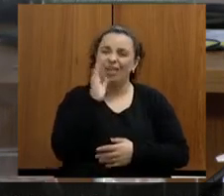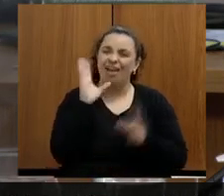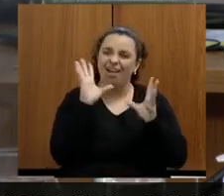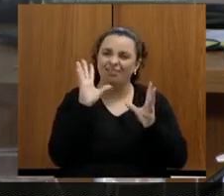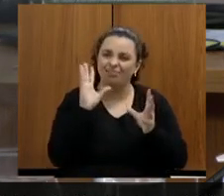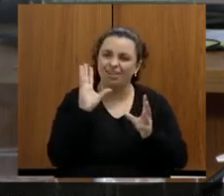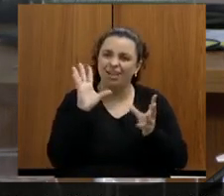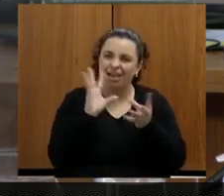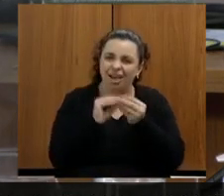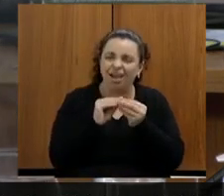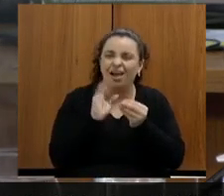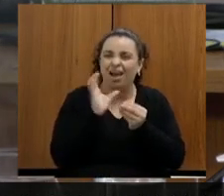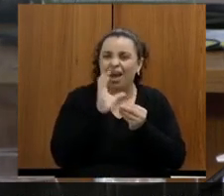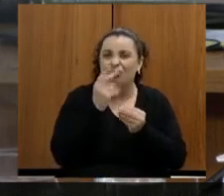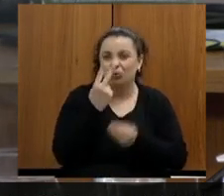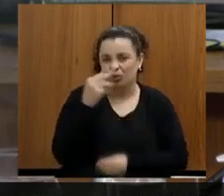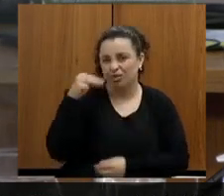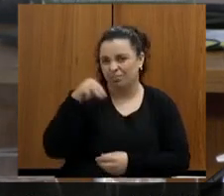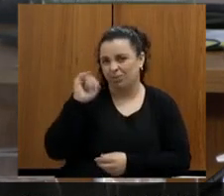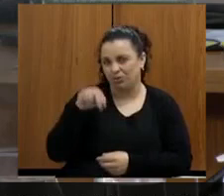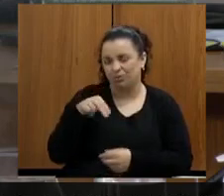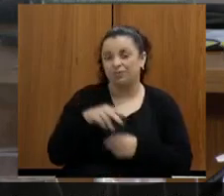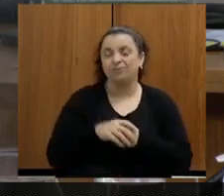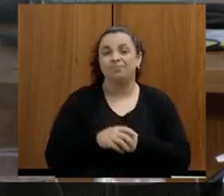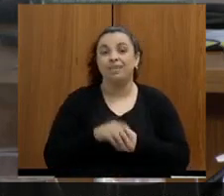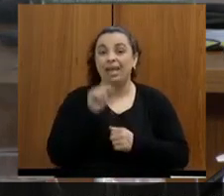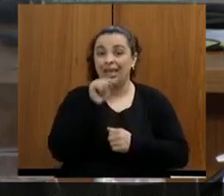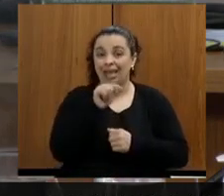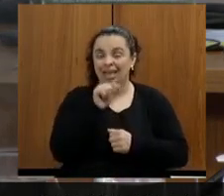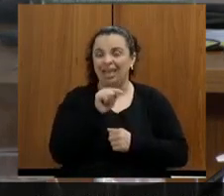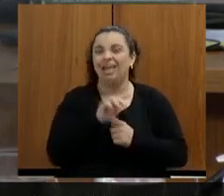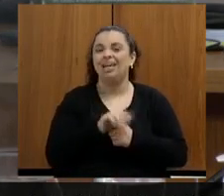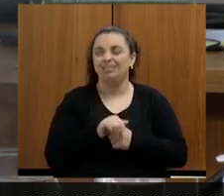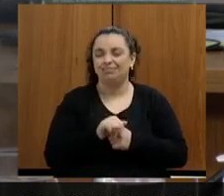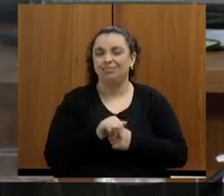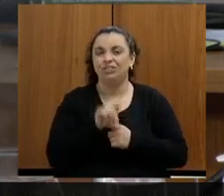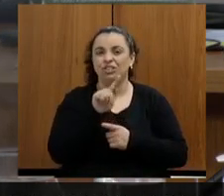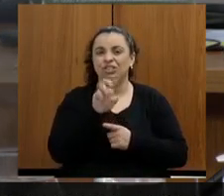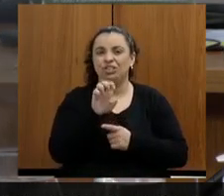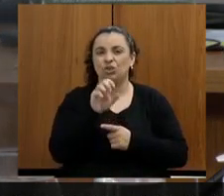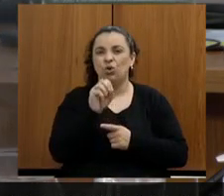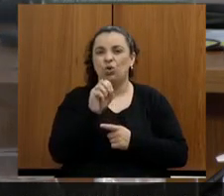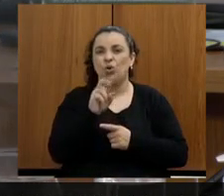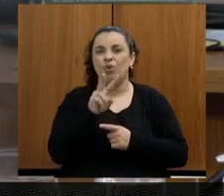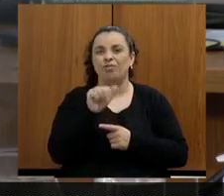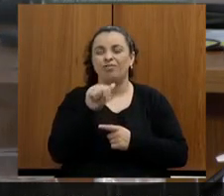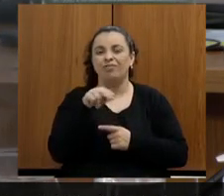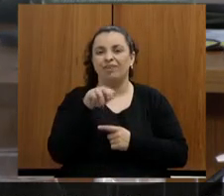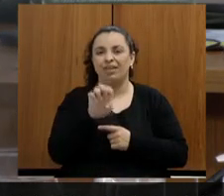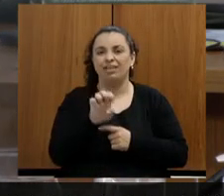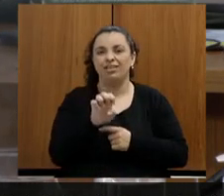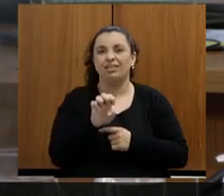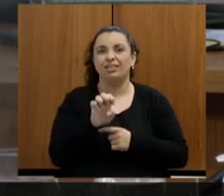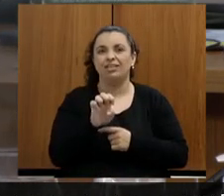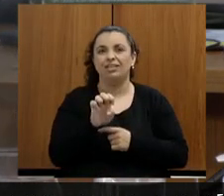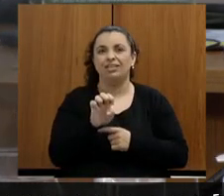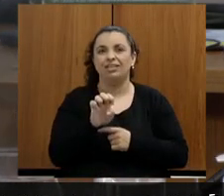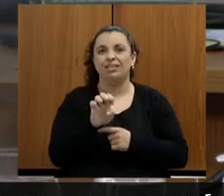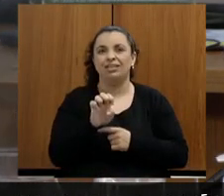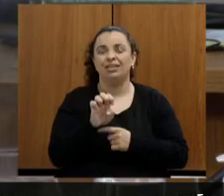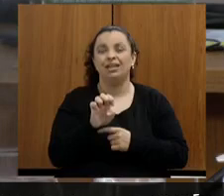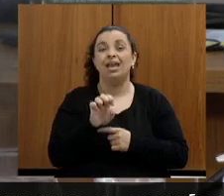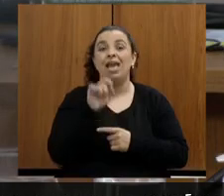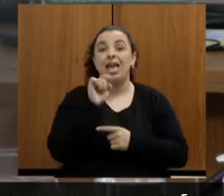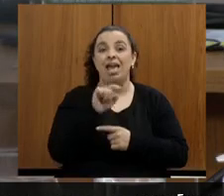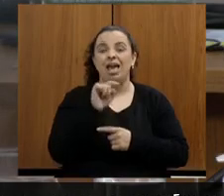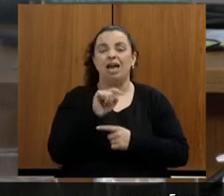que igual ele falou né mãe solteira teve